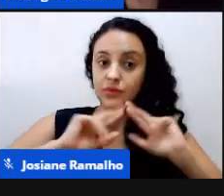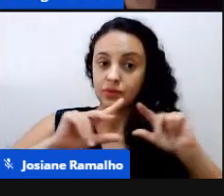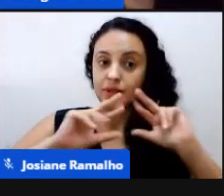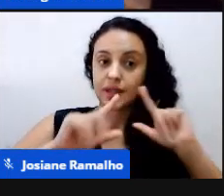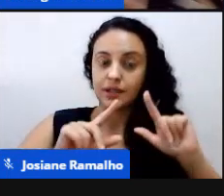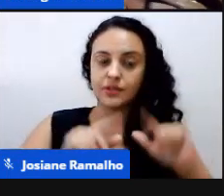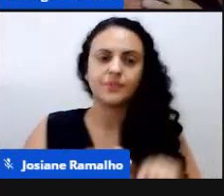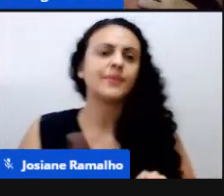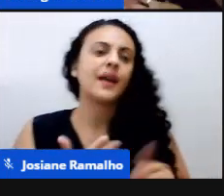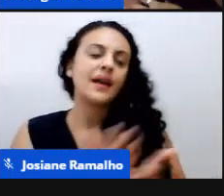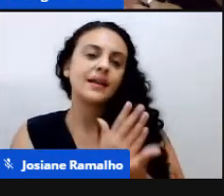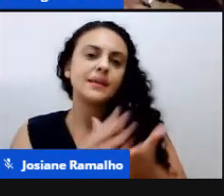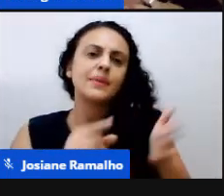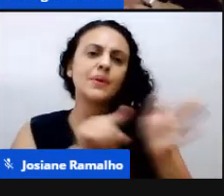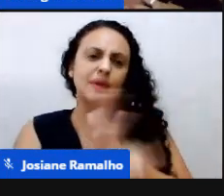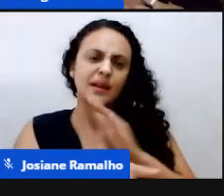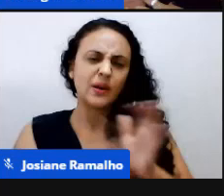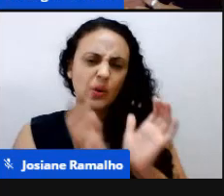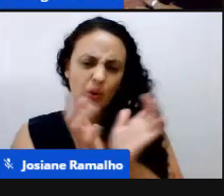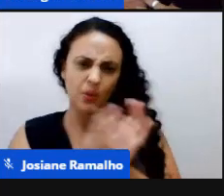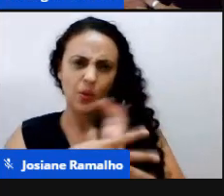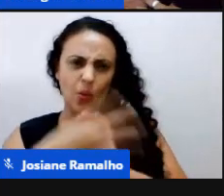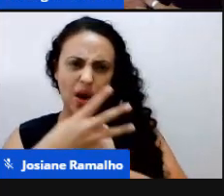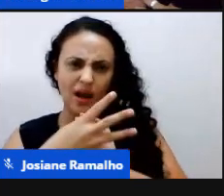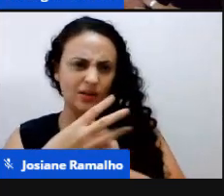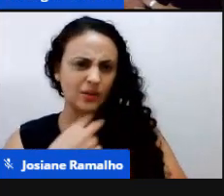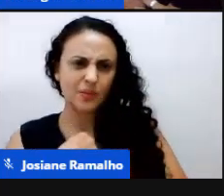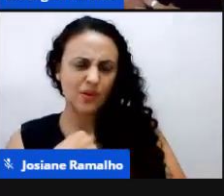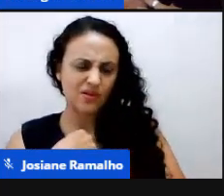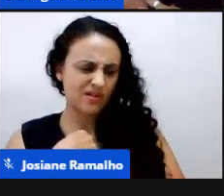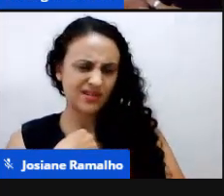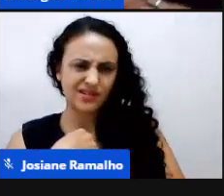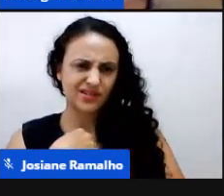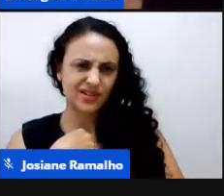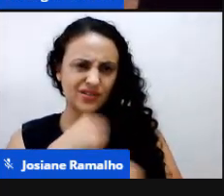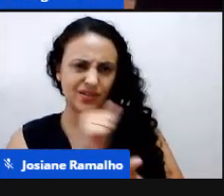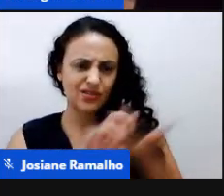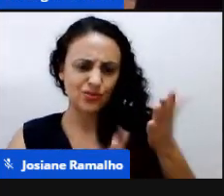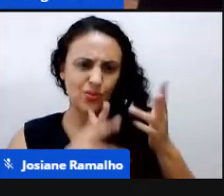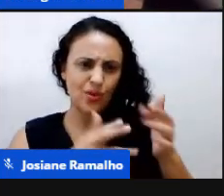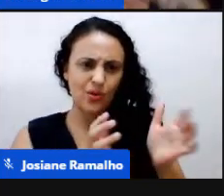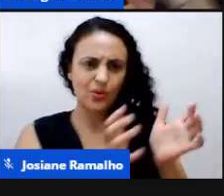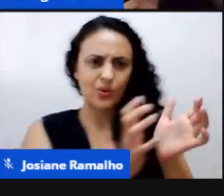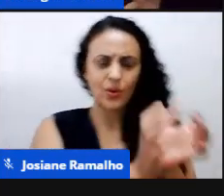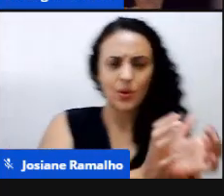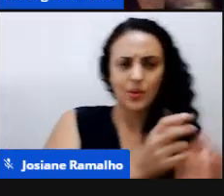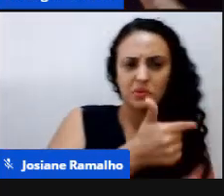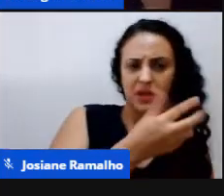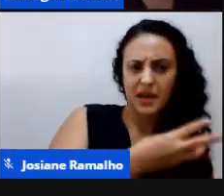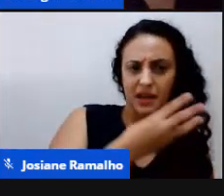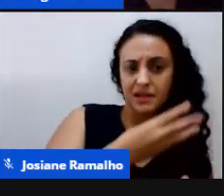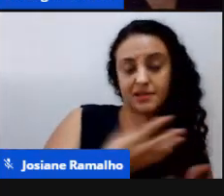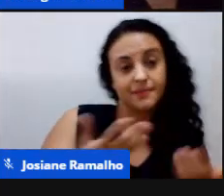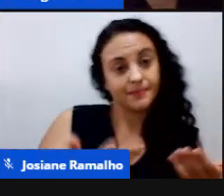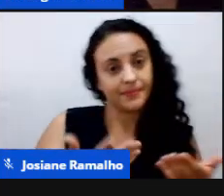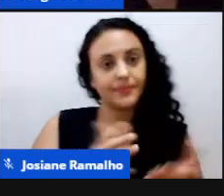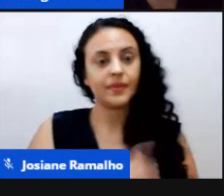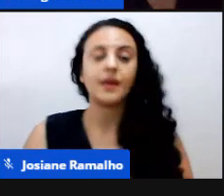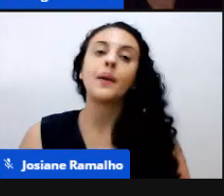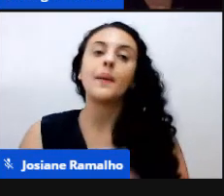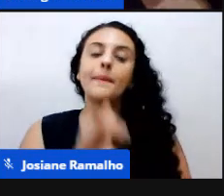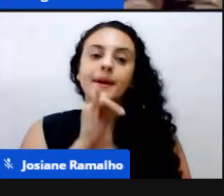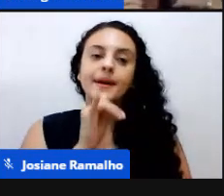gente. Eu tenho quase 50 anos, tá? O Felipe é um rapaz mais novo do que